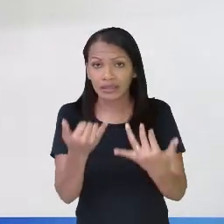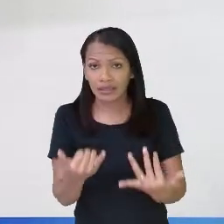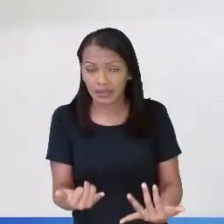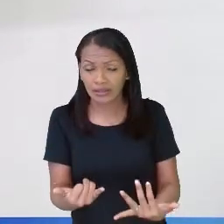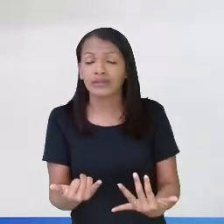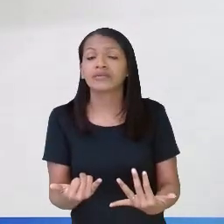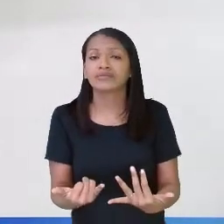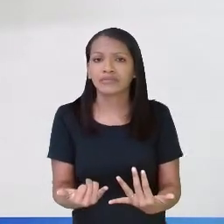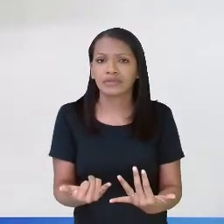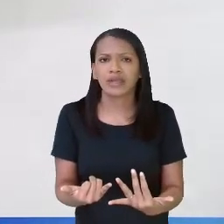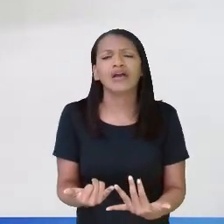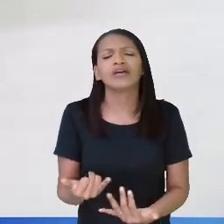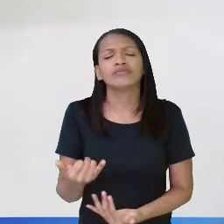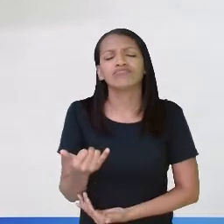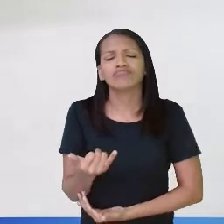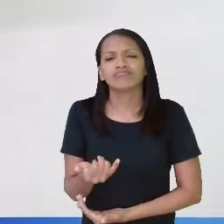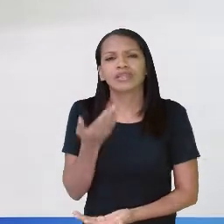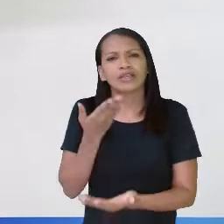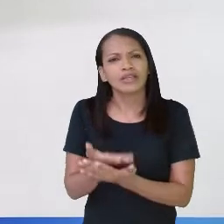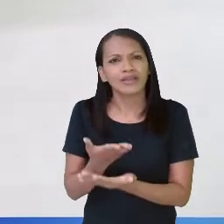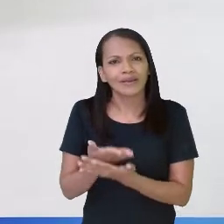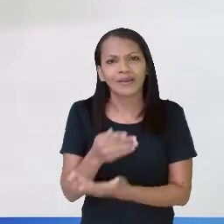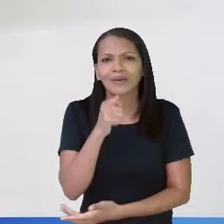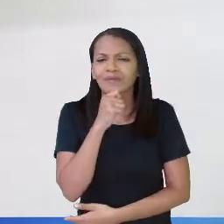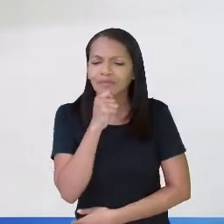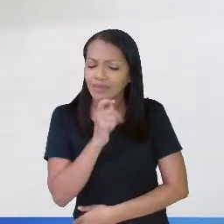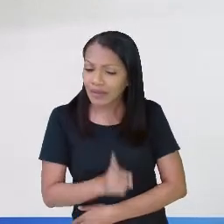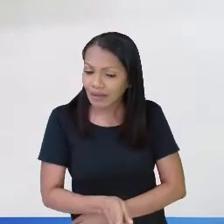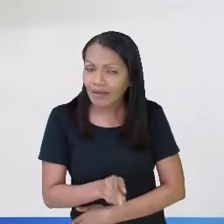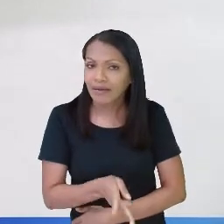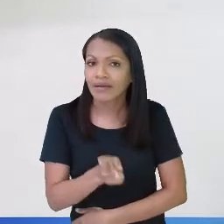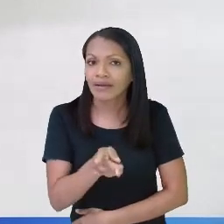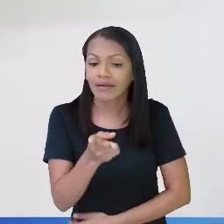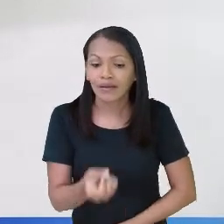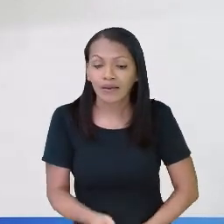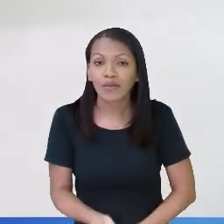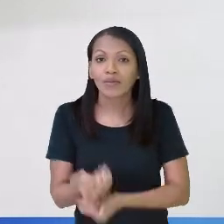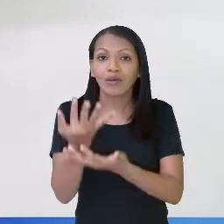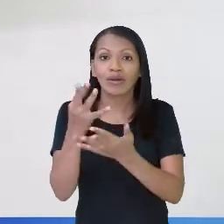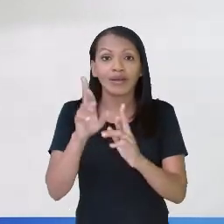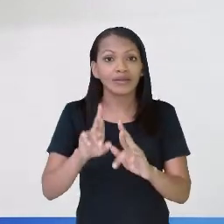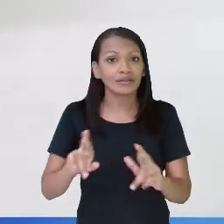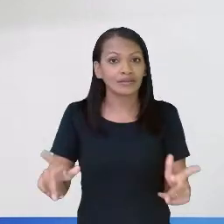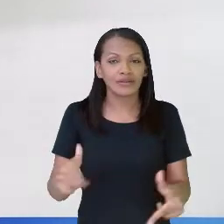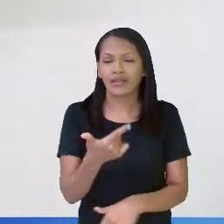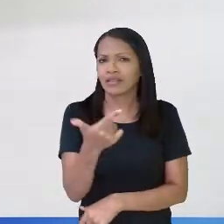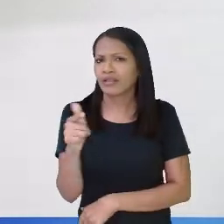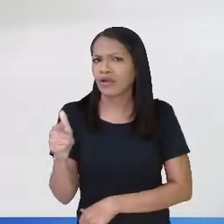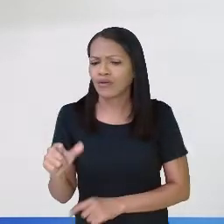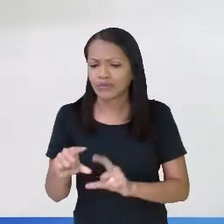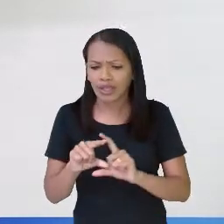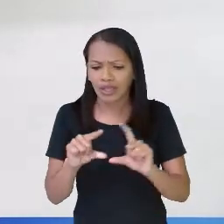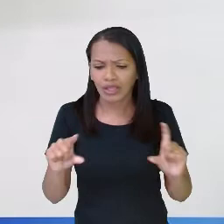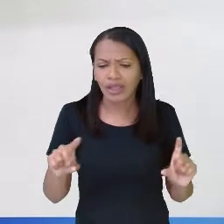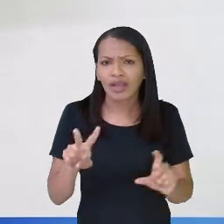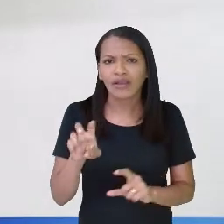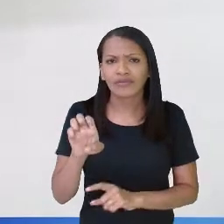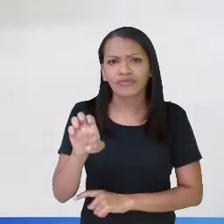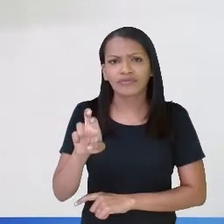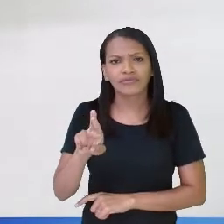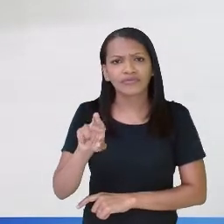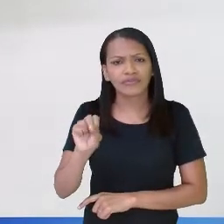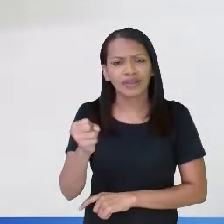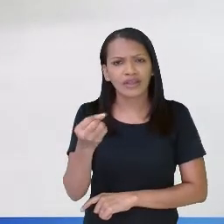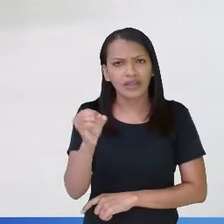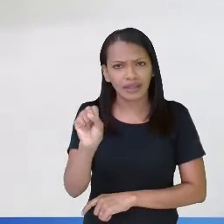estudar ainda, e não será hoje, será uma continuidade, poemas diferentes que não têm versos, que não têm estrofes, mas